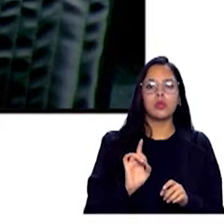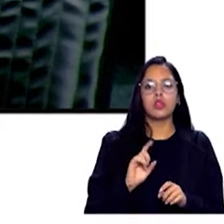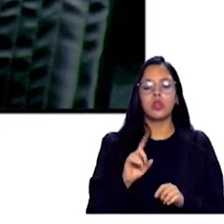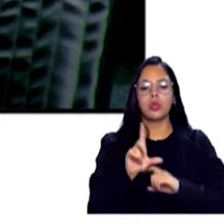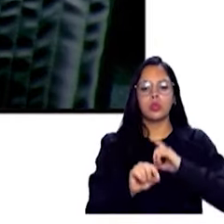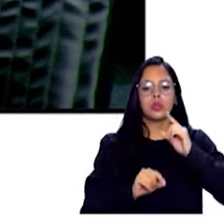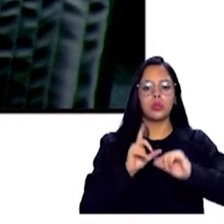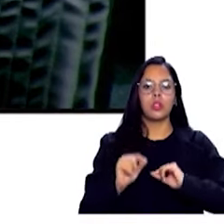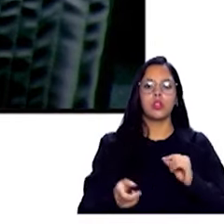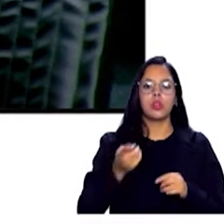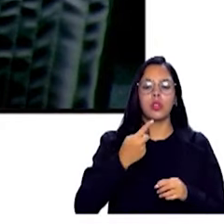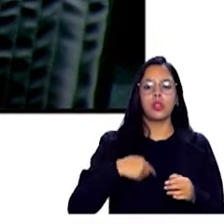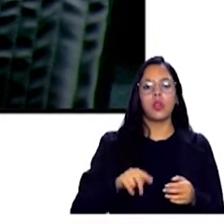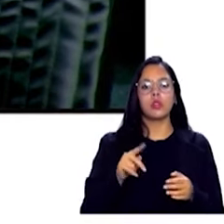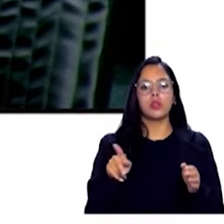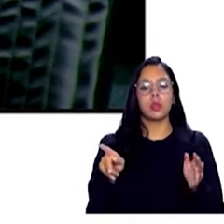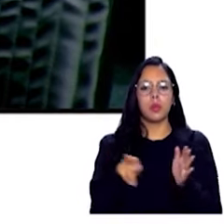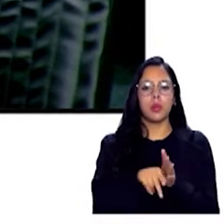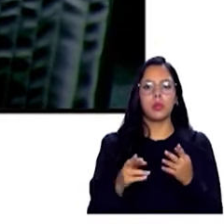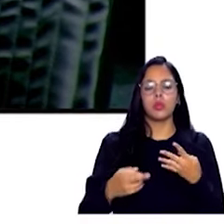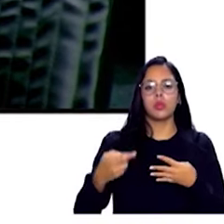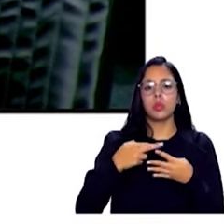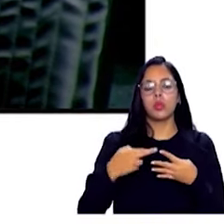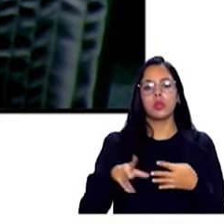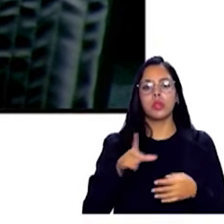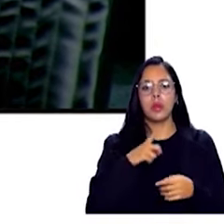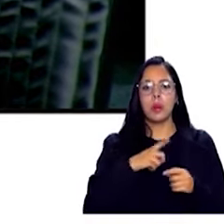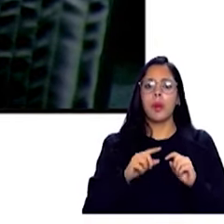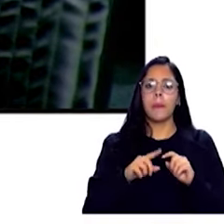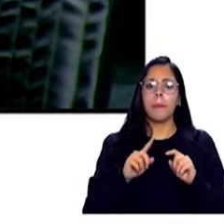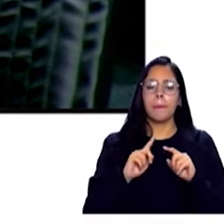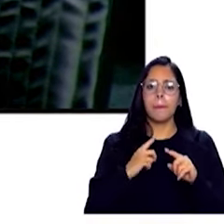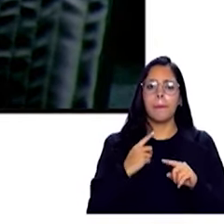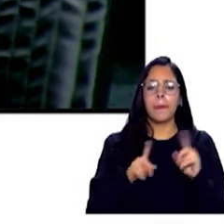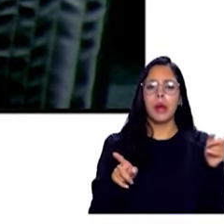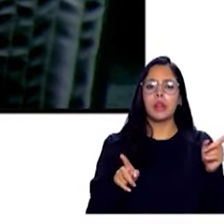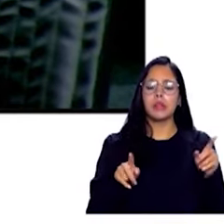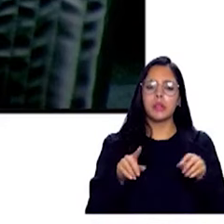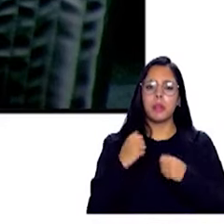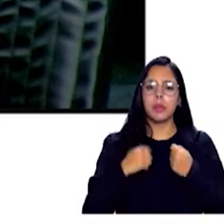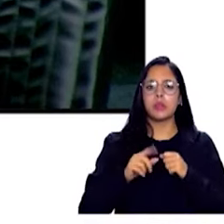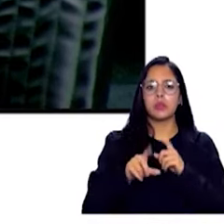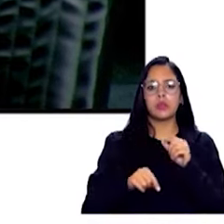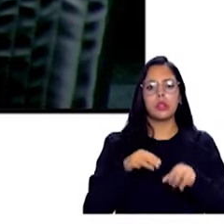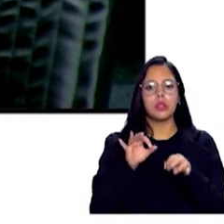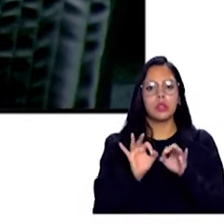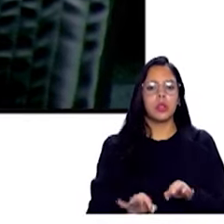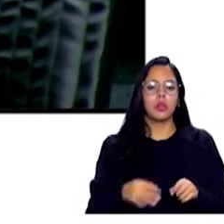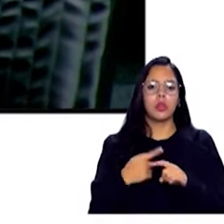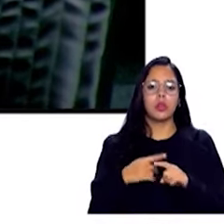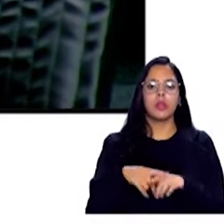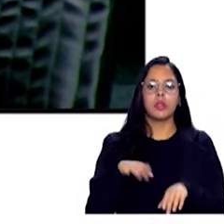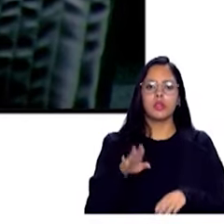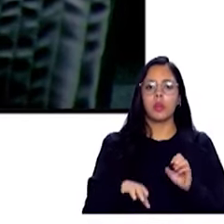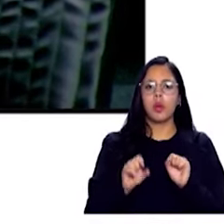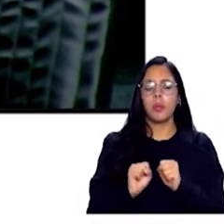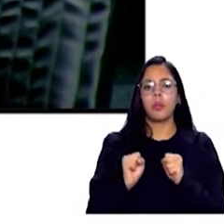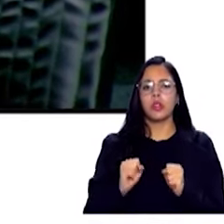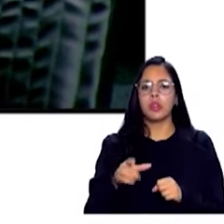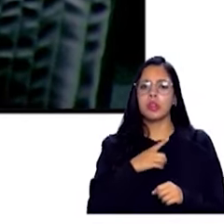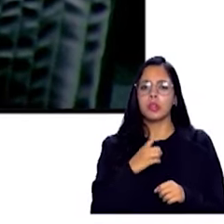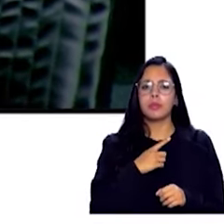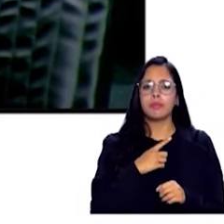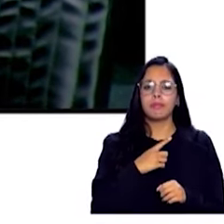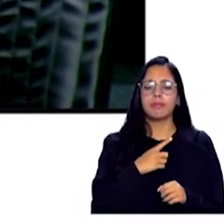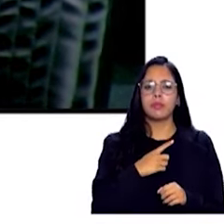de que esse filtro venha a produzir poucos efeitos para a quantidade de casos que hoje em dia pende de